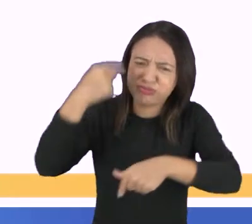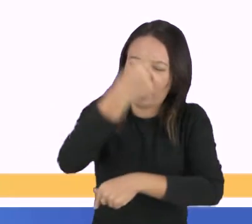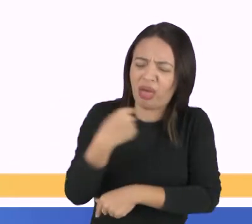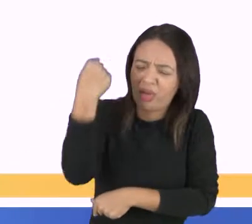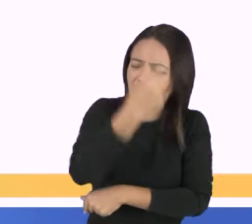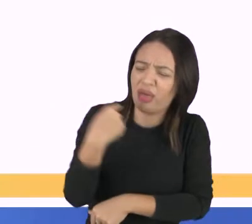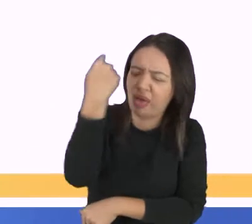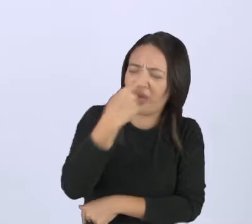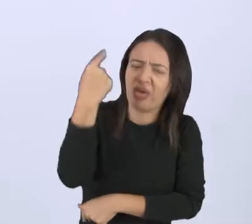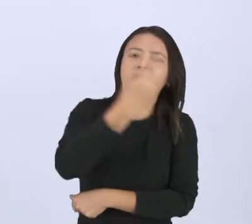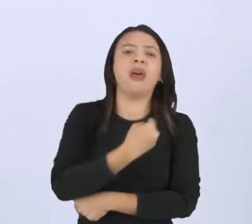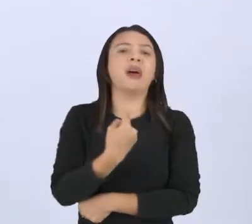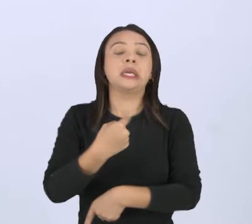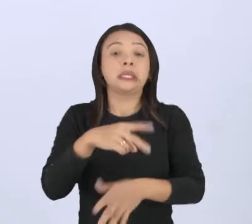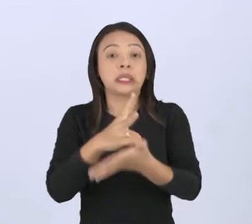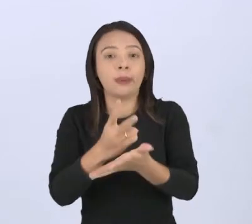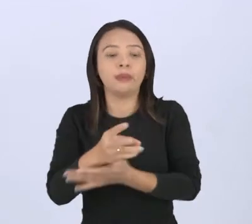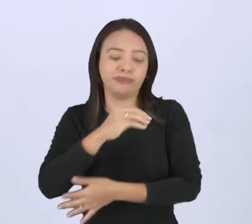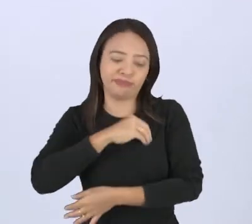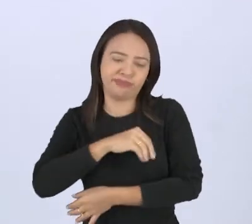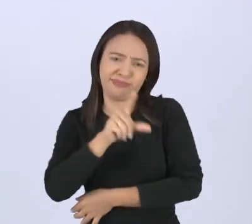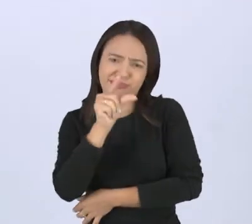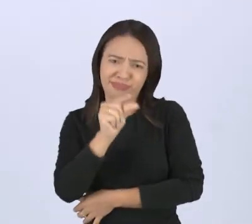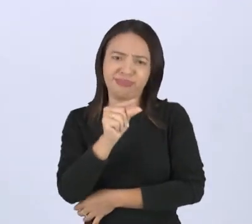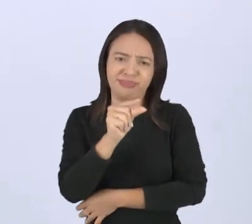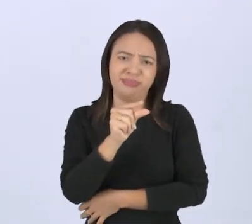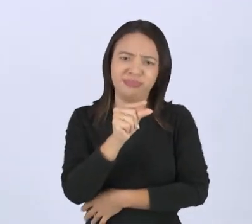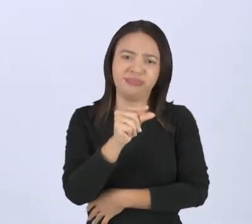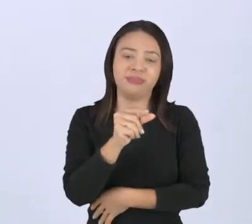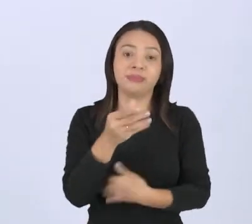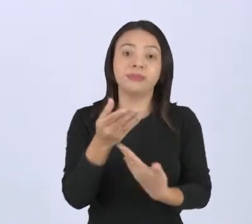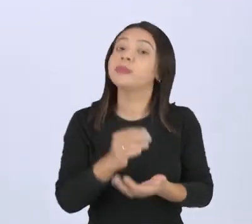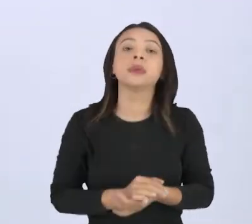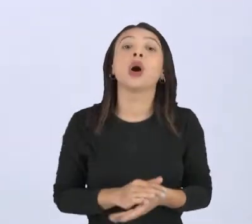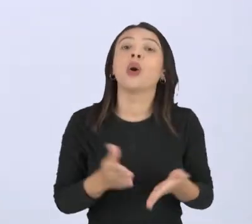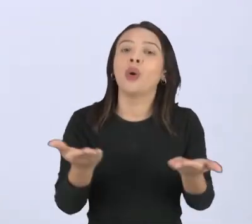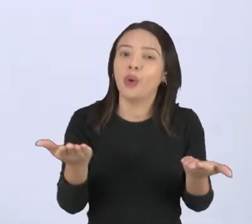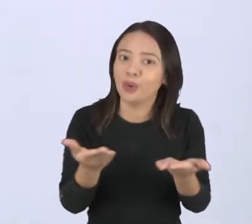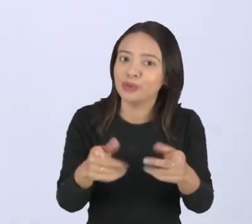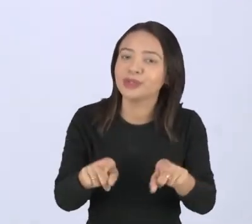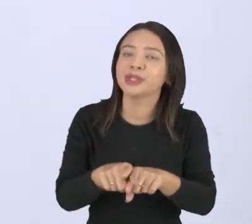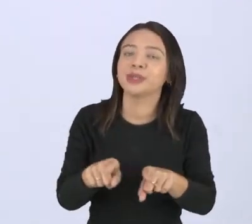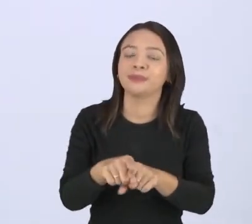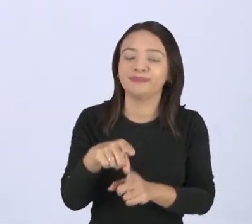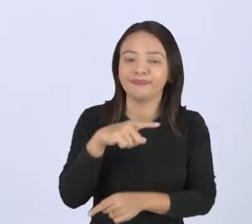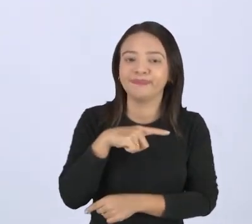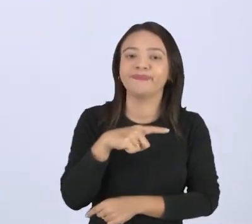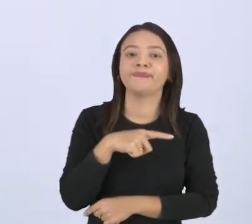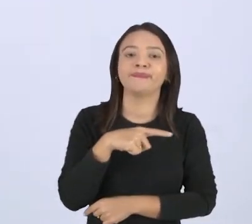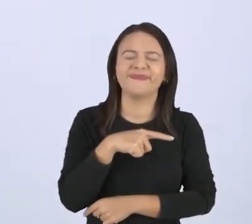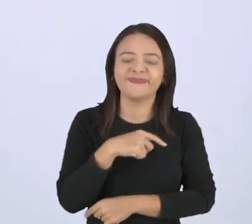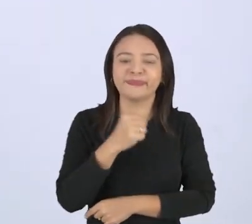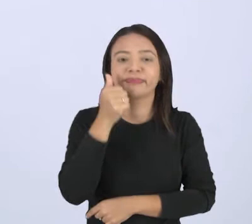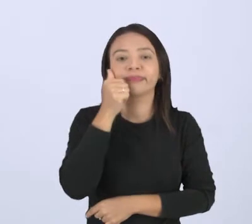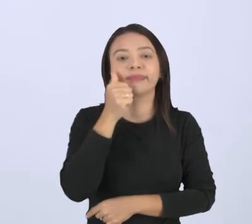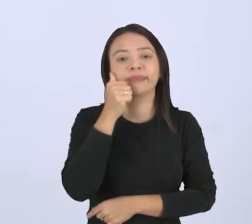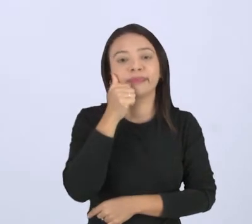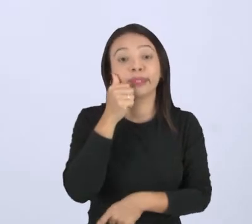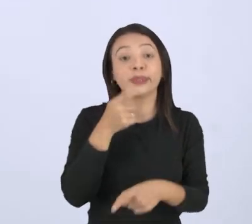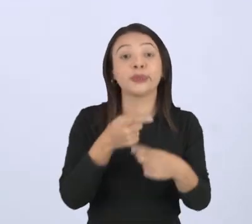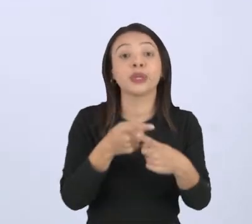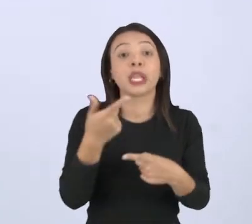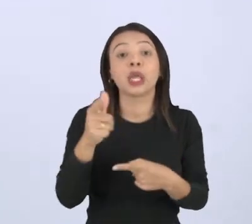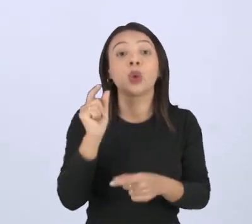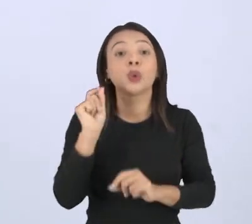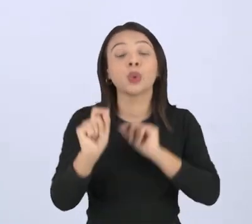salários baixos. É bom que se diga que é uma realidade que até hoje ainda acompanha as mulheres, porque ainda não